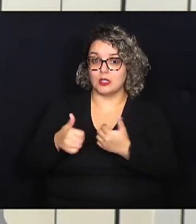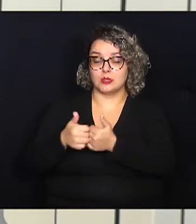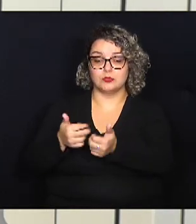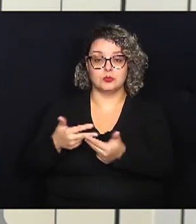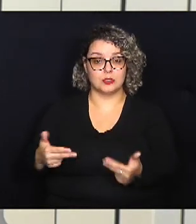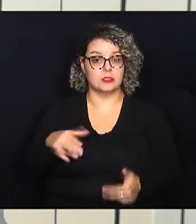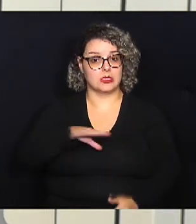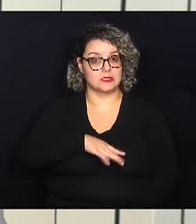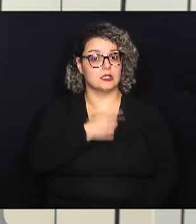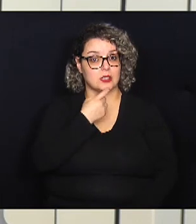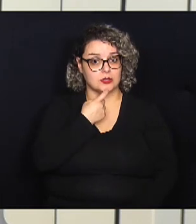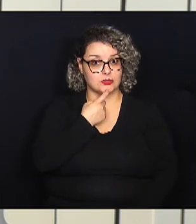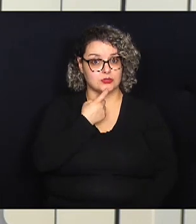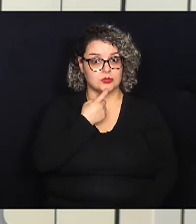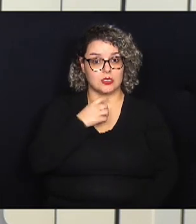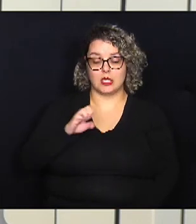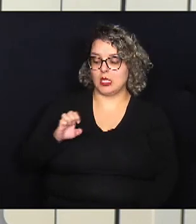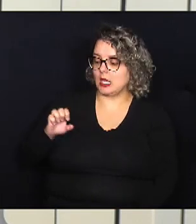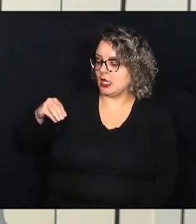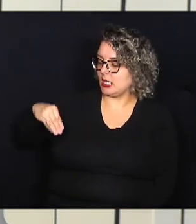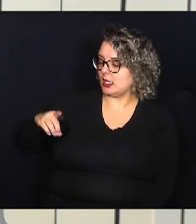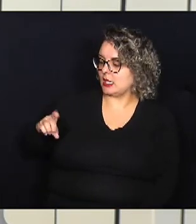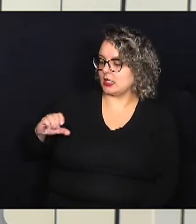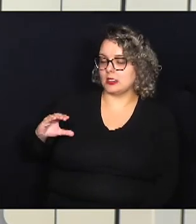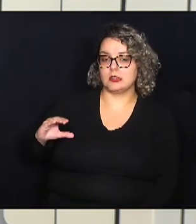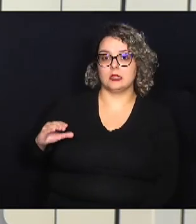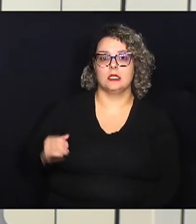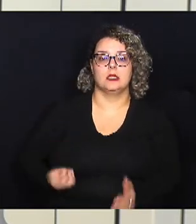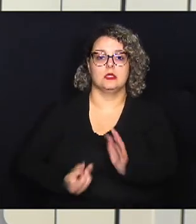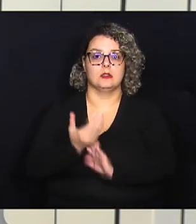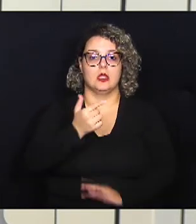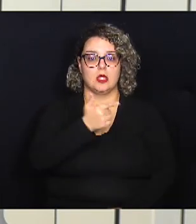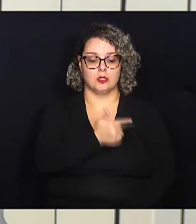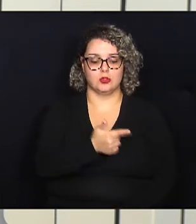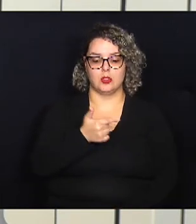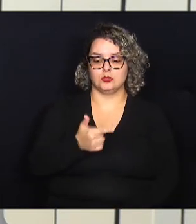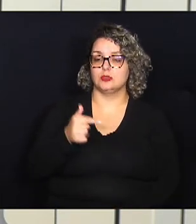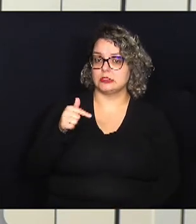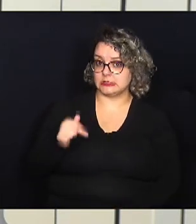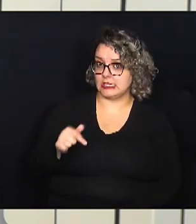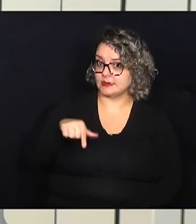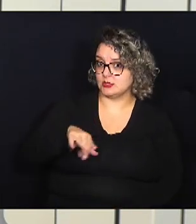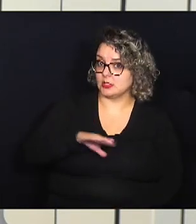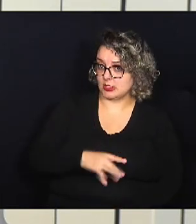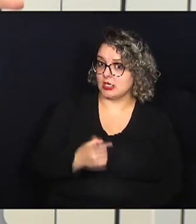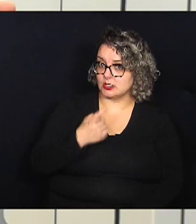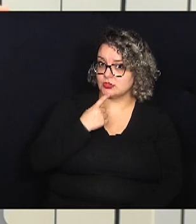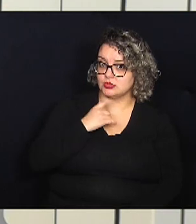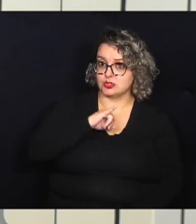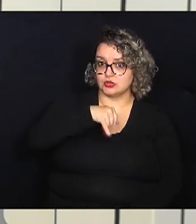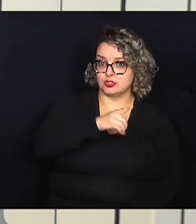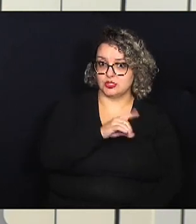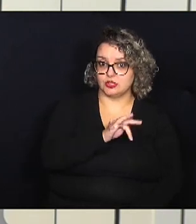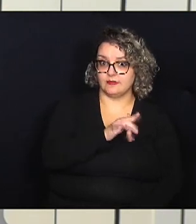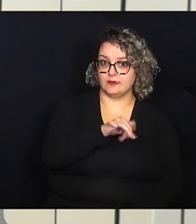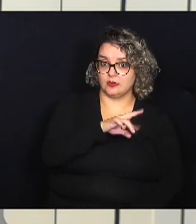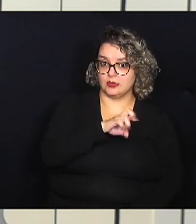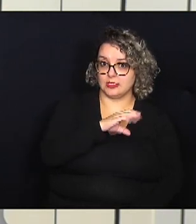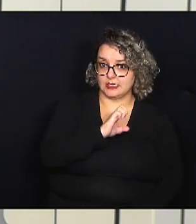de Campinas, viu? A Indec criou a linha 227 aqui na cidade, Jardim Florense